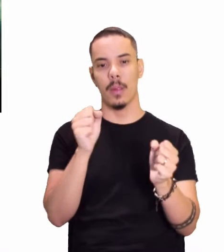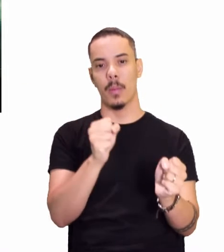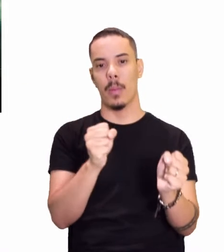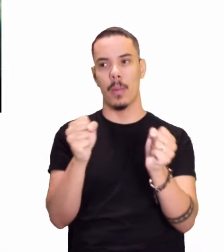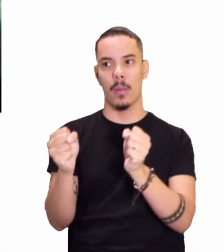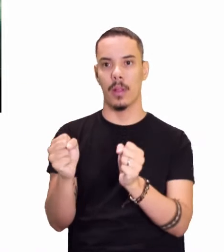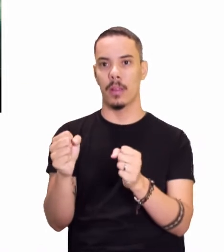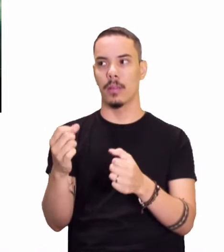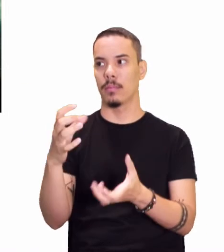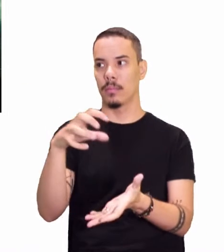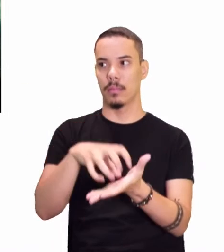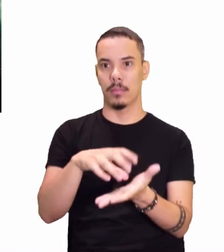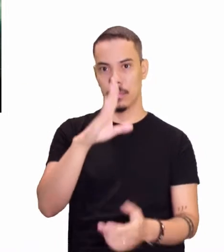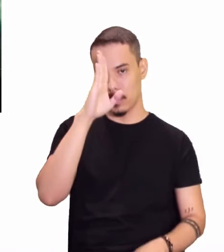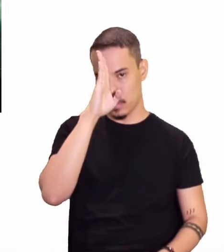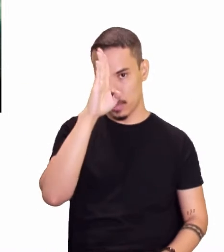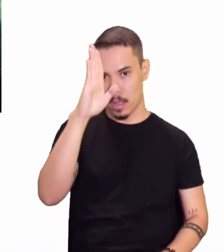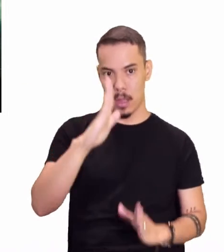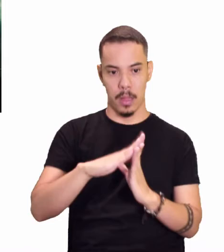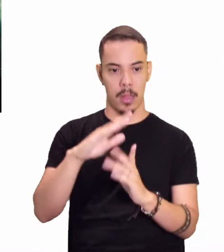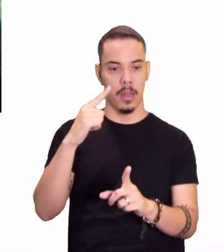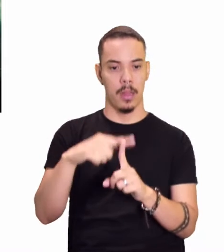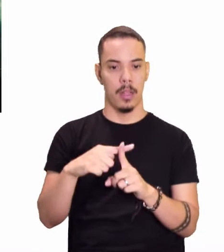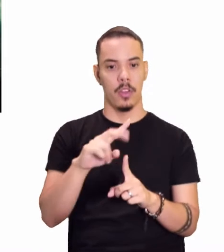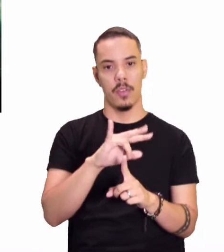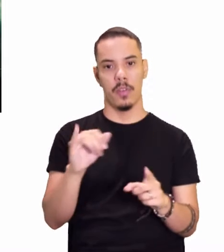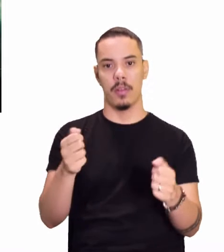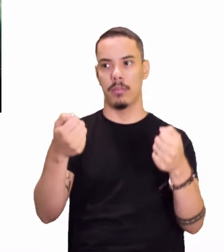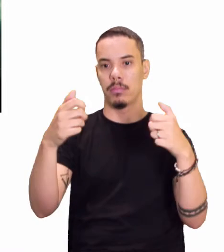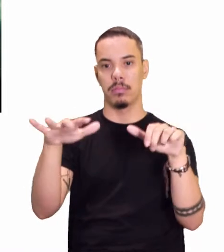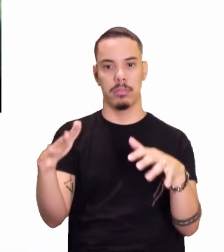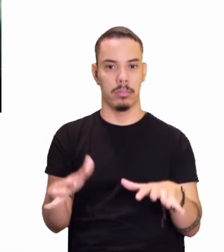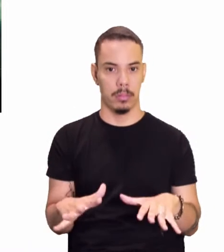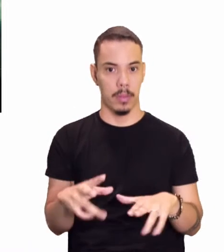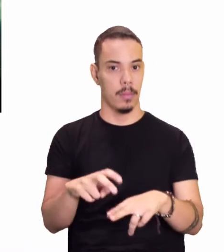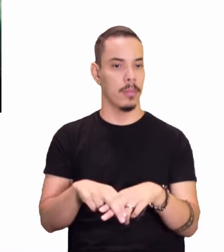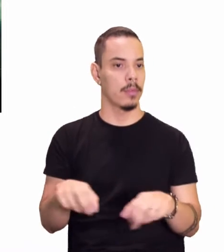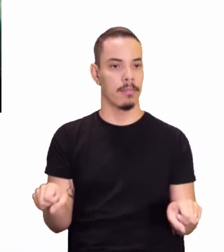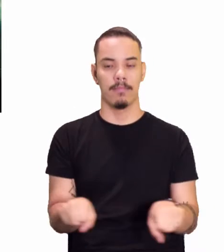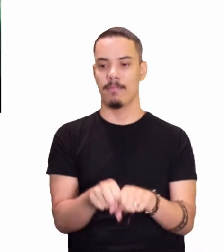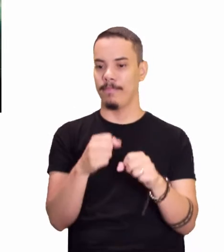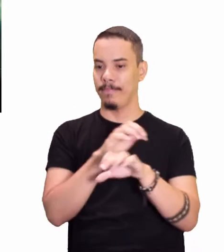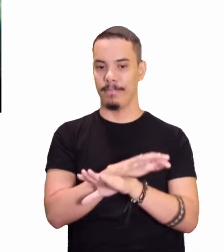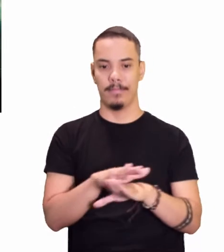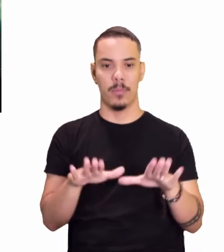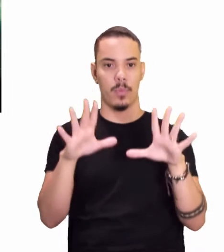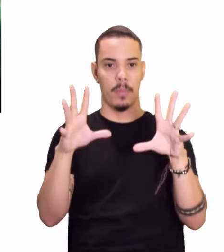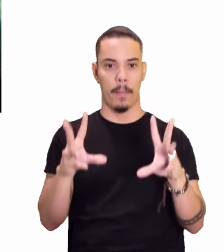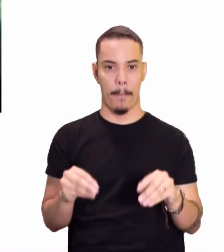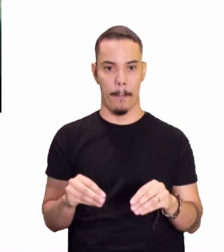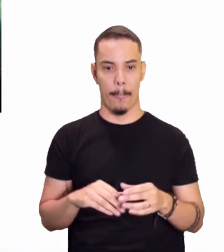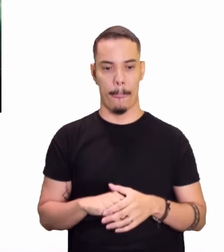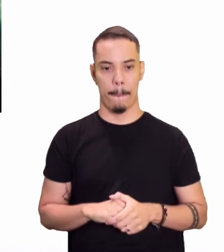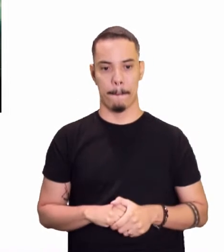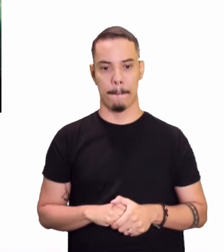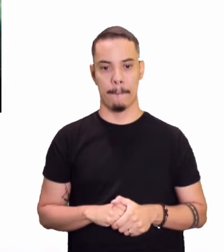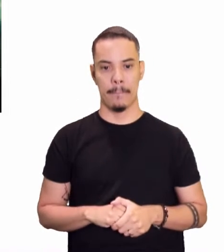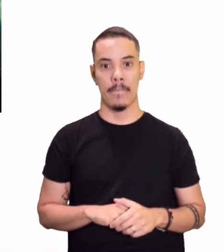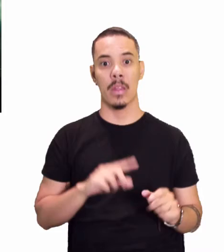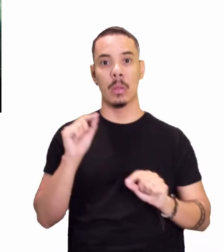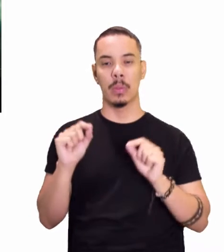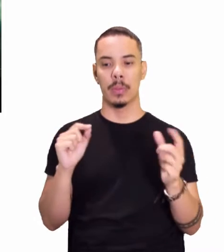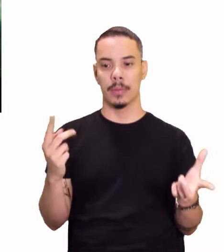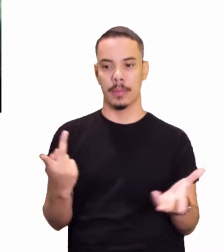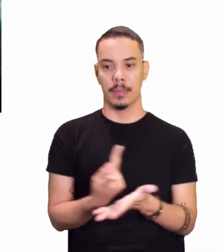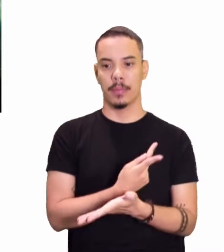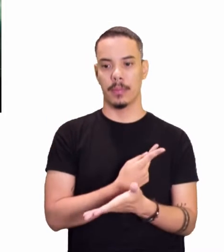poder tão centralizado na igreja, passou por essa decadência. Então, quebra-se tudo isso, tá? Bom, então o que